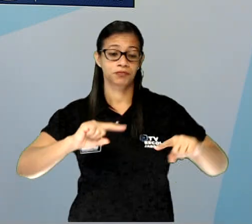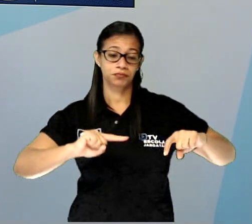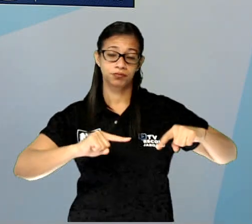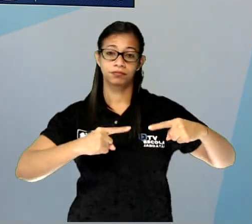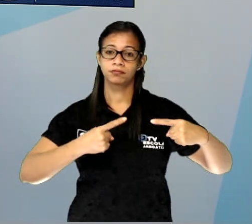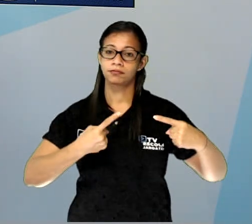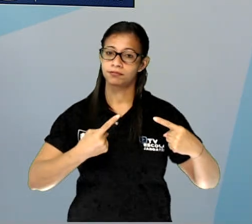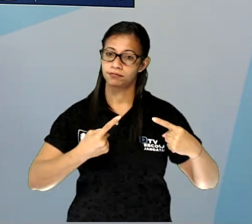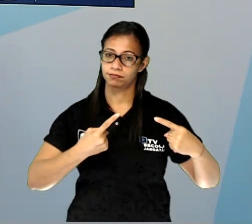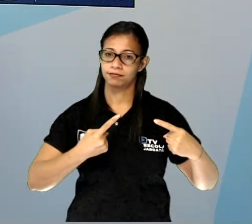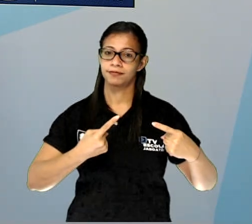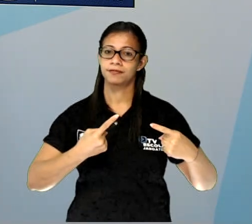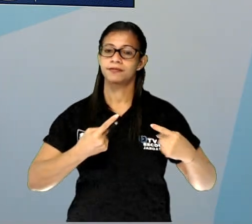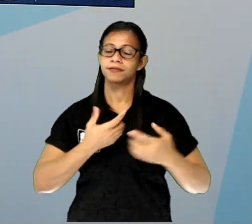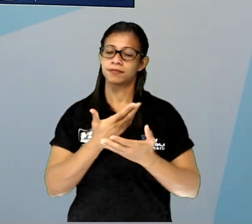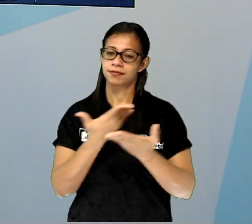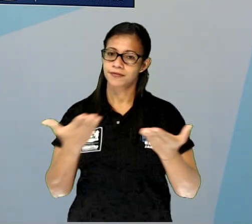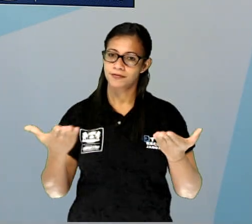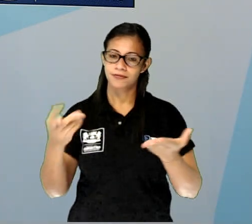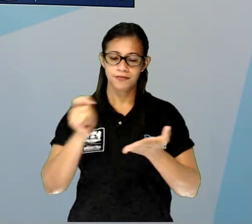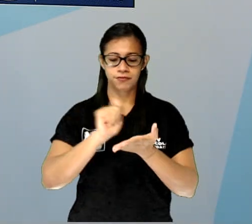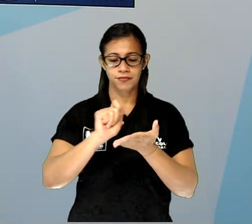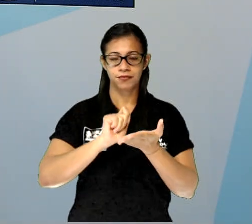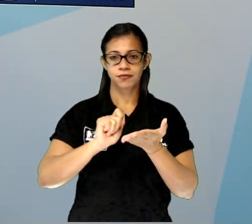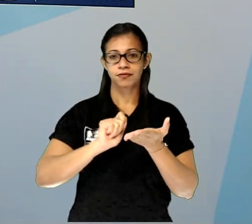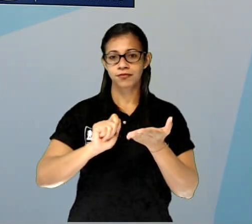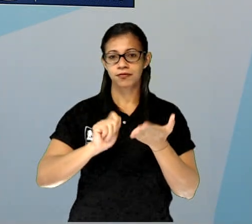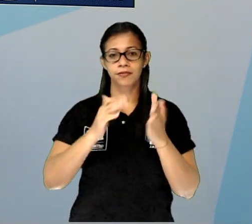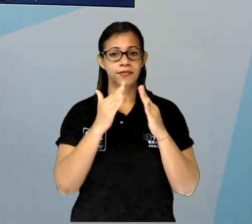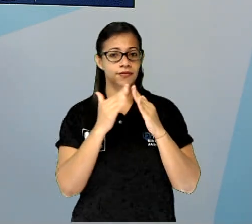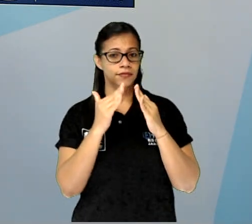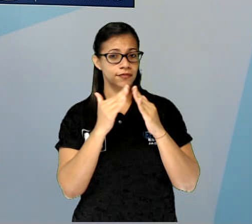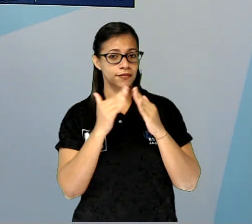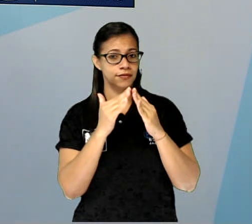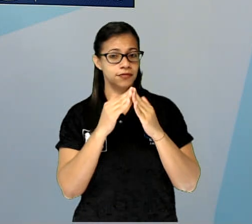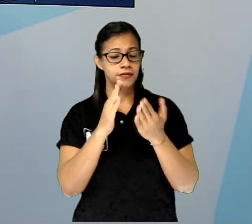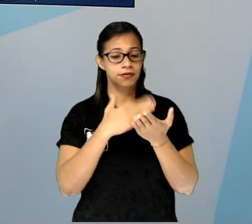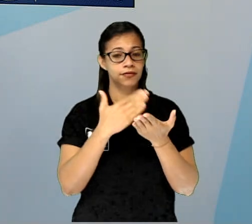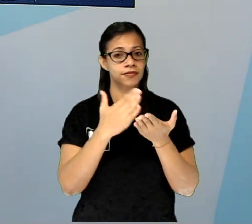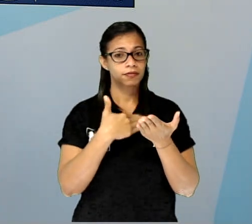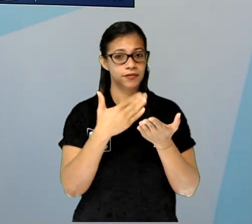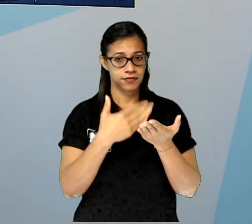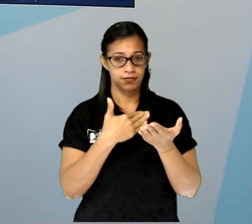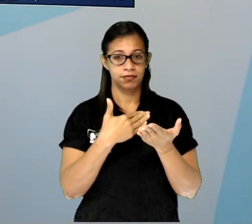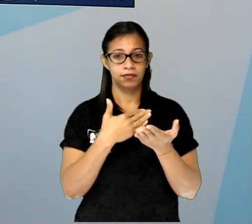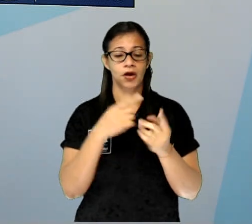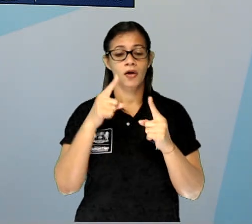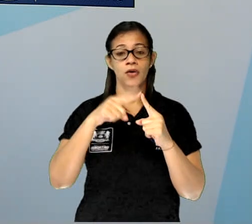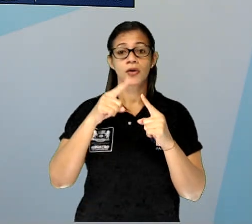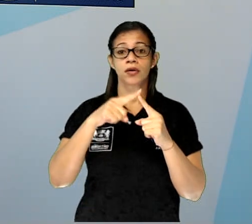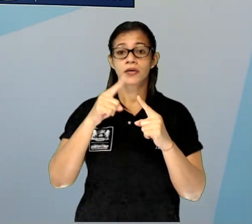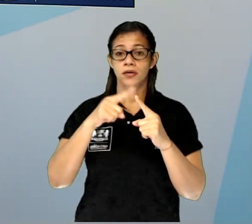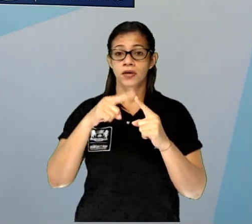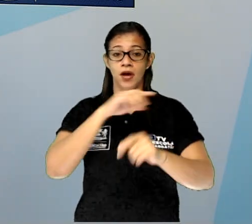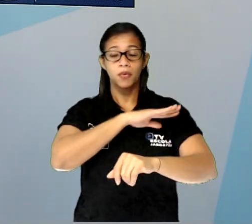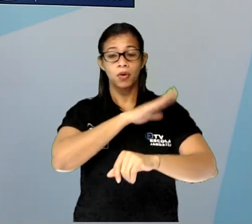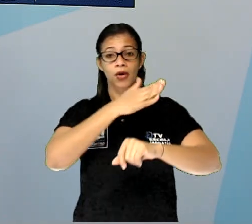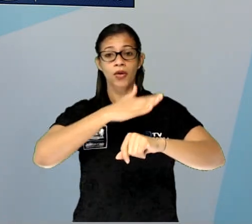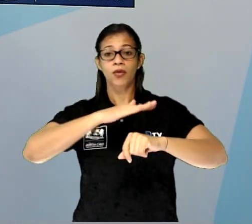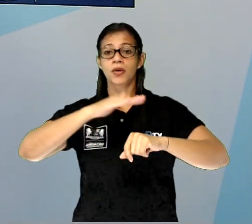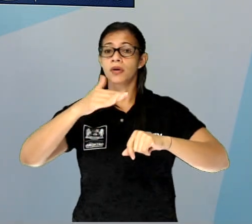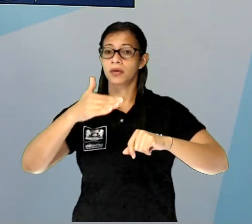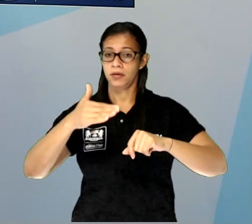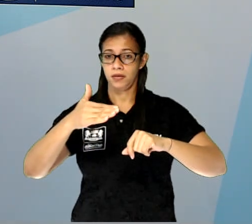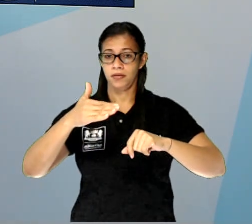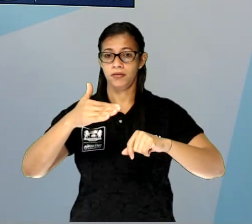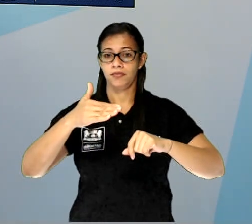para você elaborar no seu caderno um desenho com as formas de relevo, identificando cada uma delas.